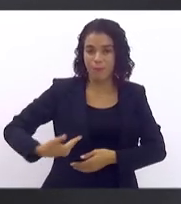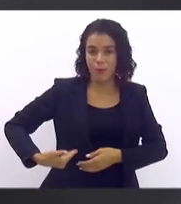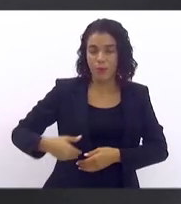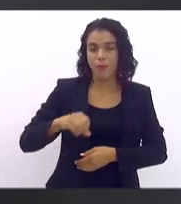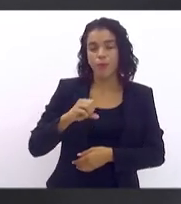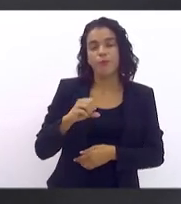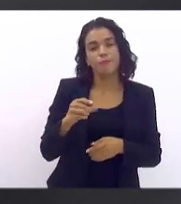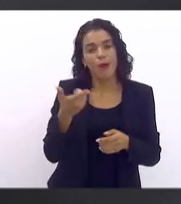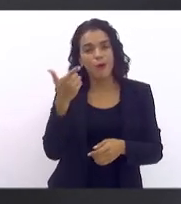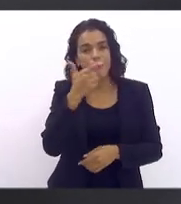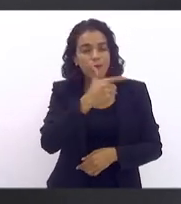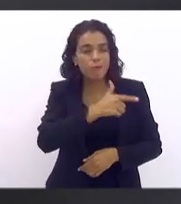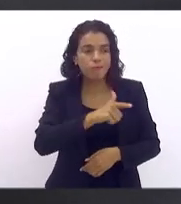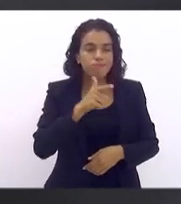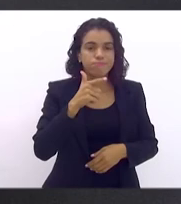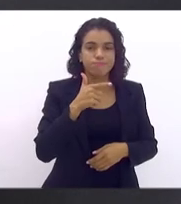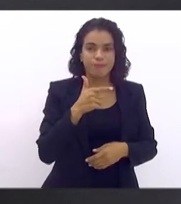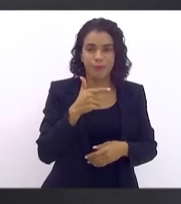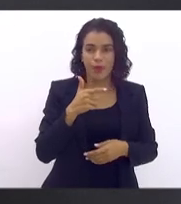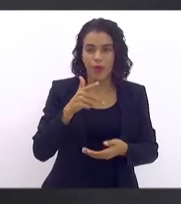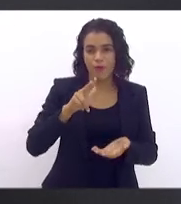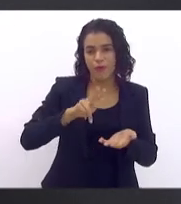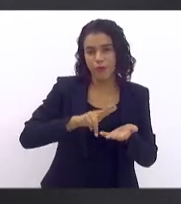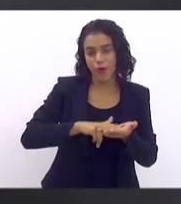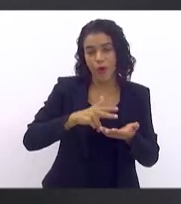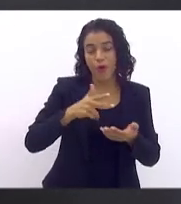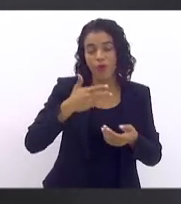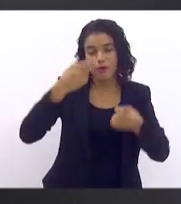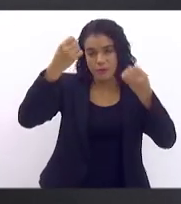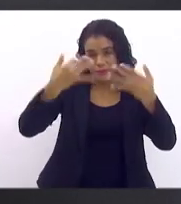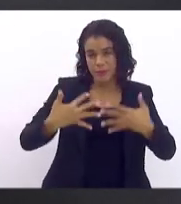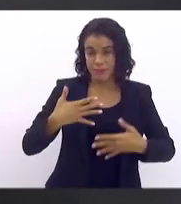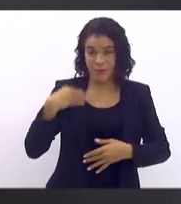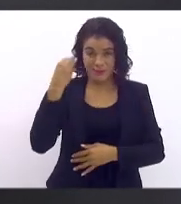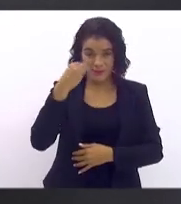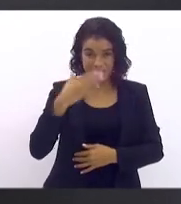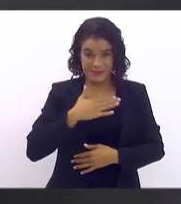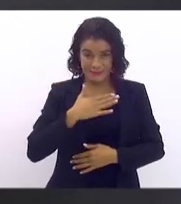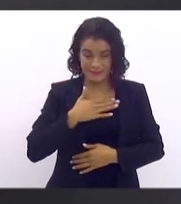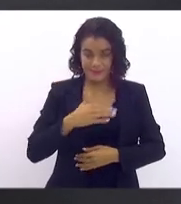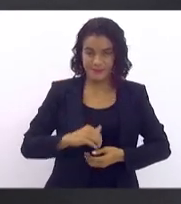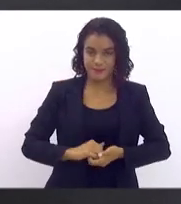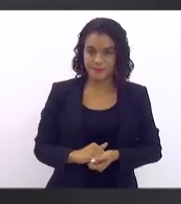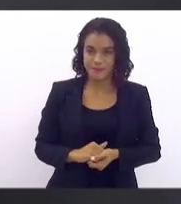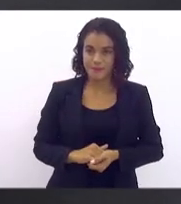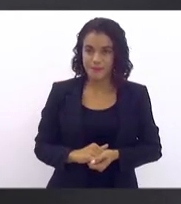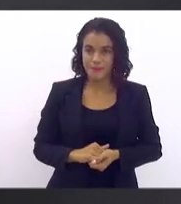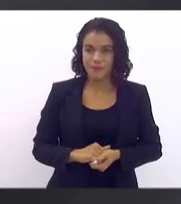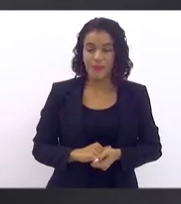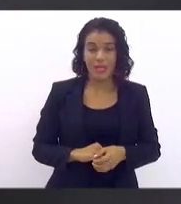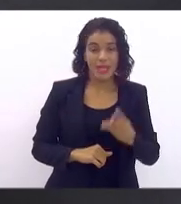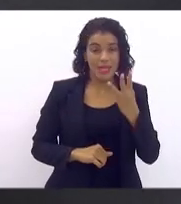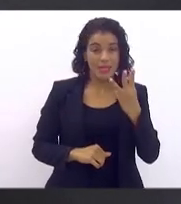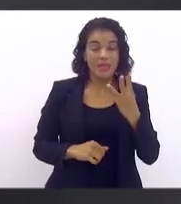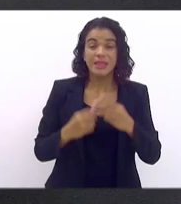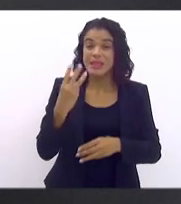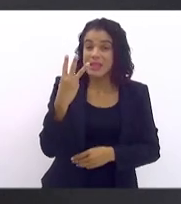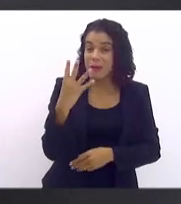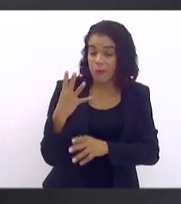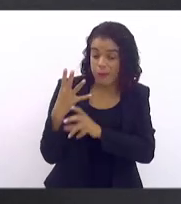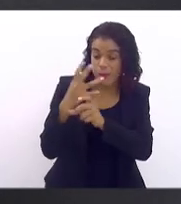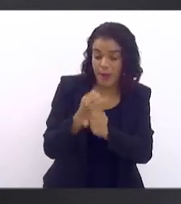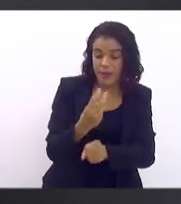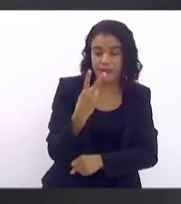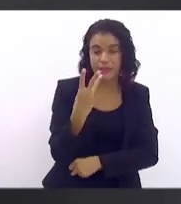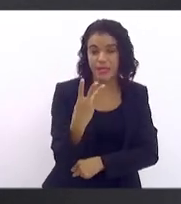novo olhar a partir daí. Quero traduzir aqui uma experiência pessoal minha. Eu fui, dos 31 anos que eu passei dentro